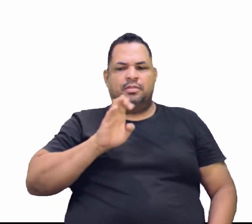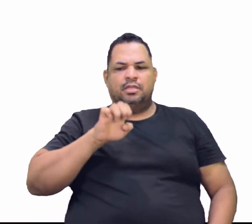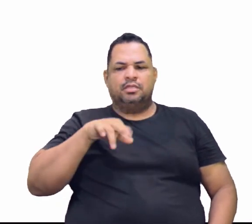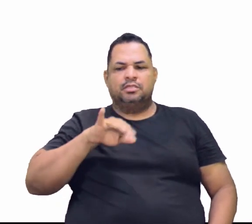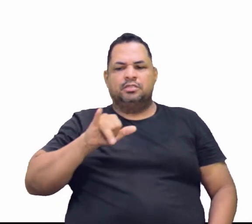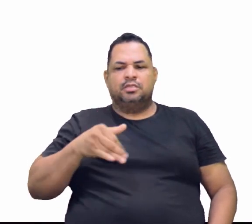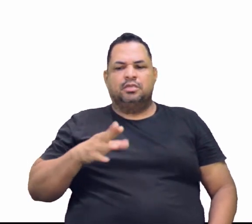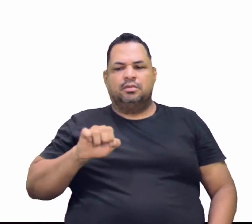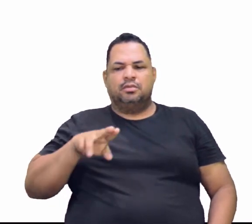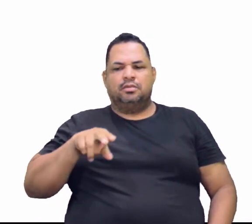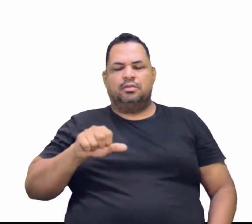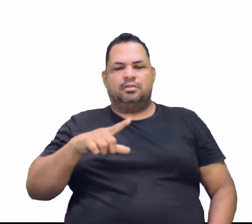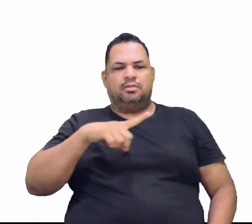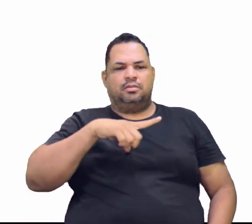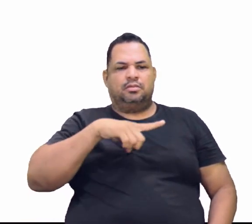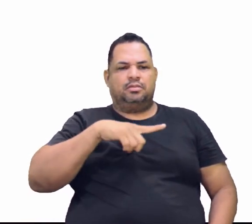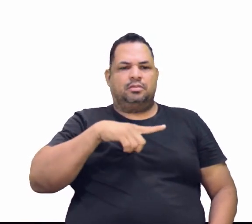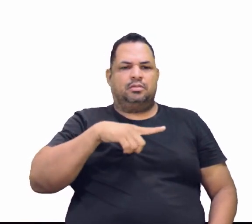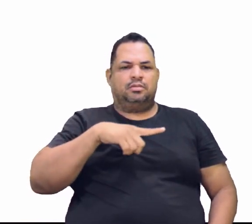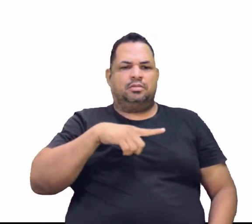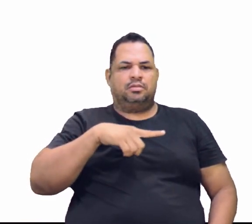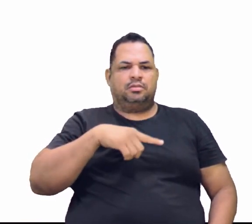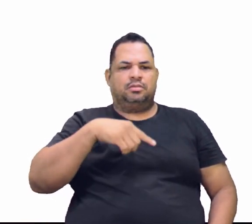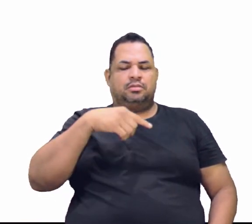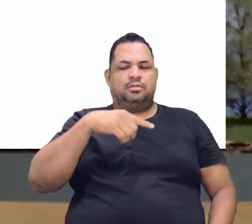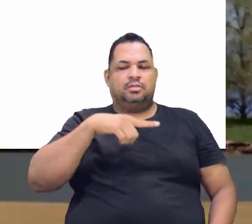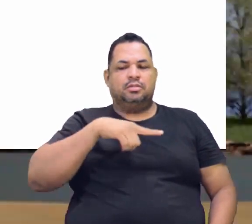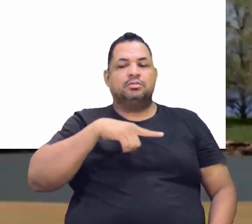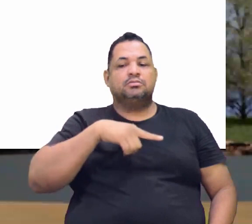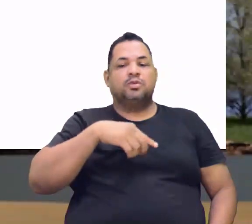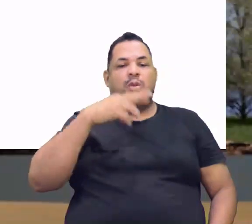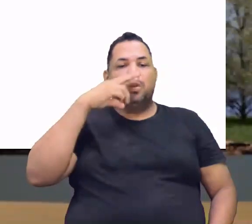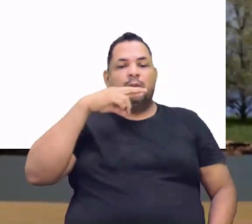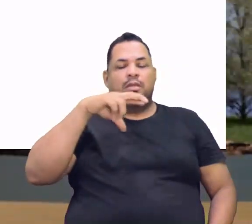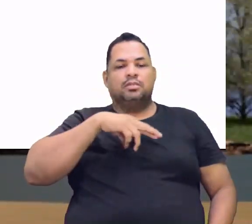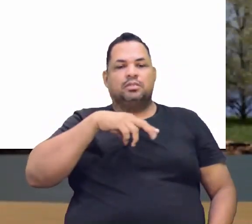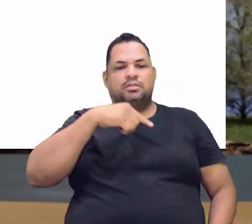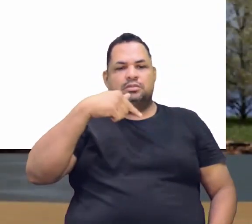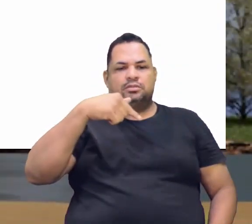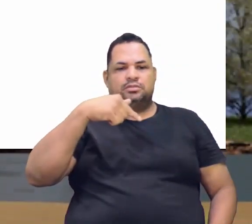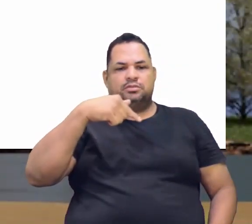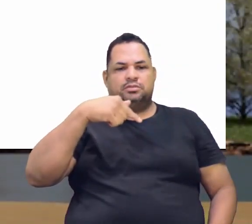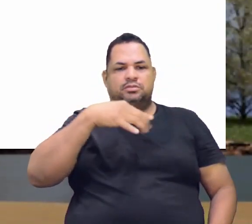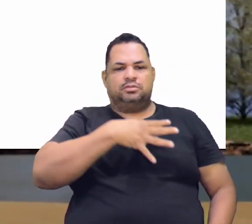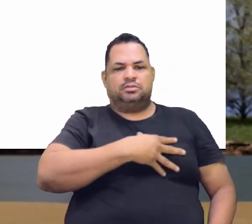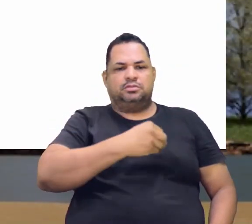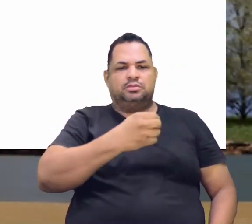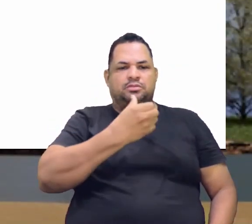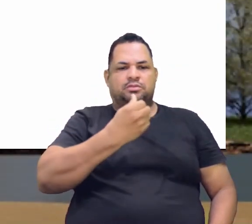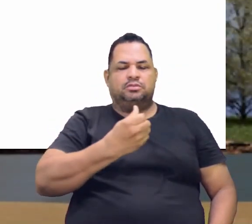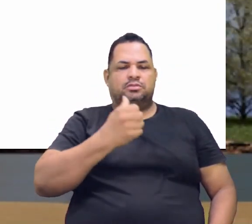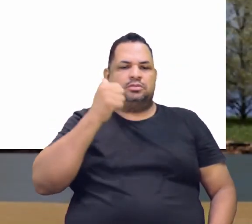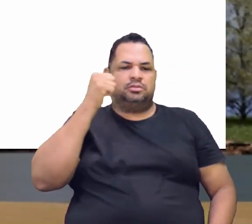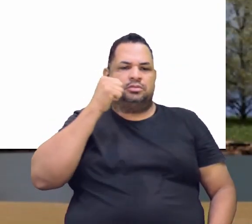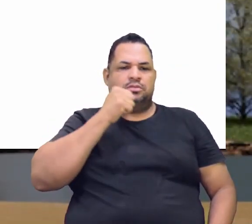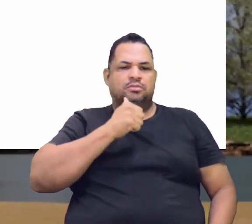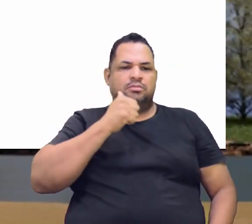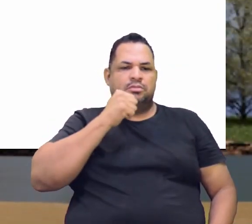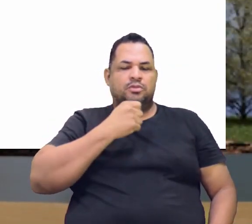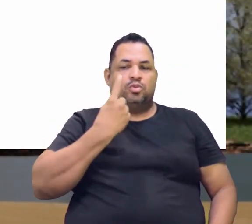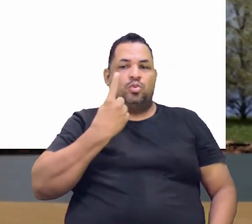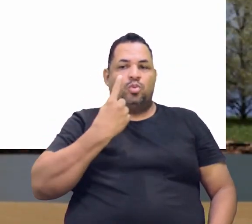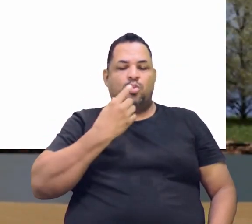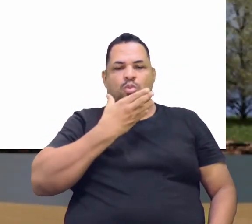mim. Rondon teve 7 filhos, sendo 6 mulheres e 1